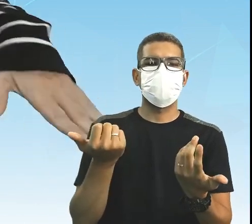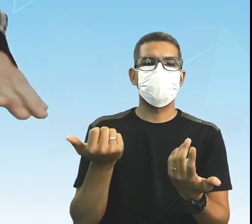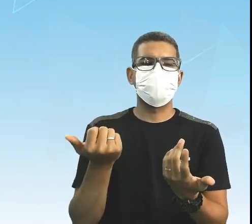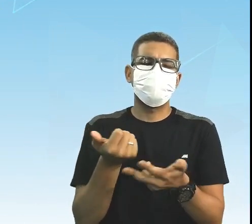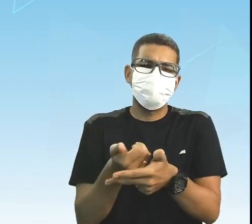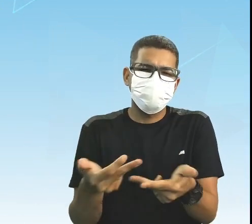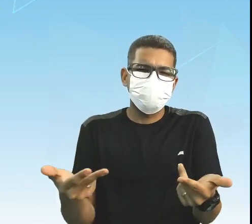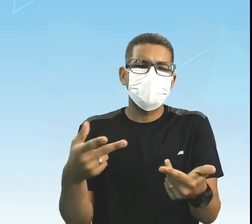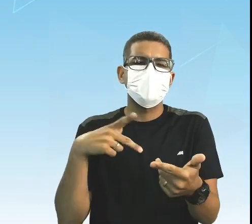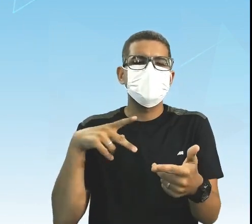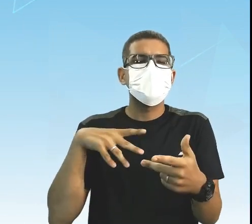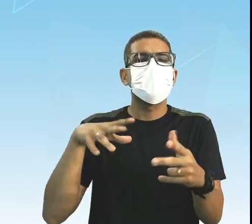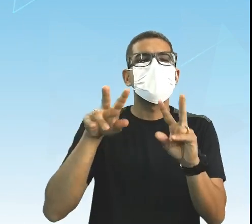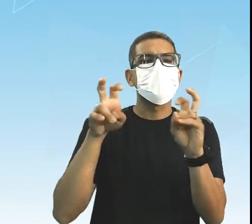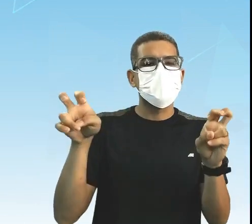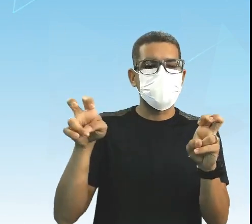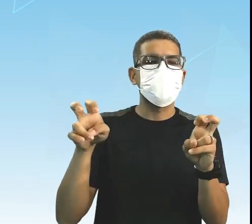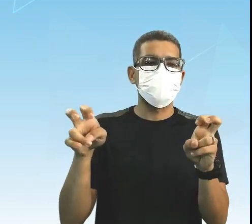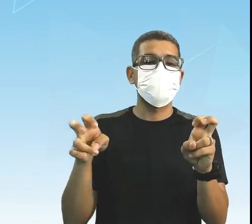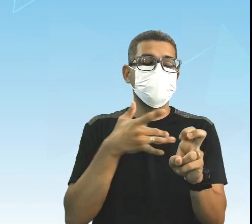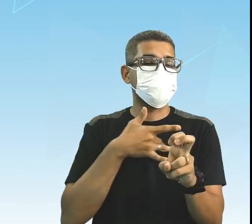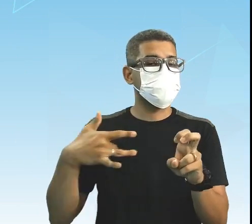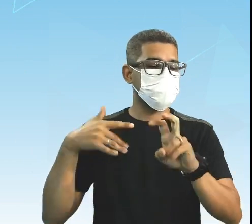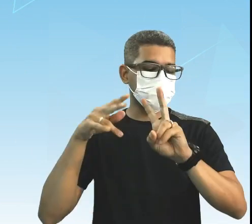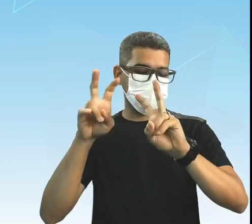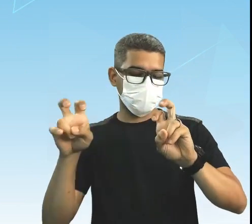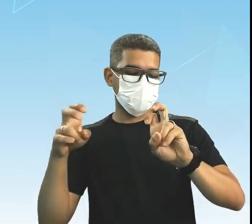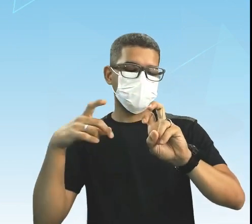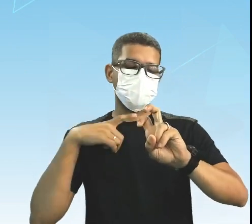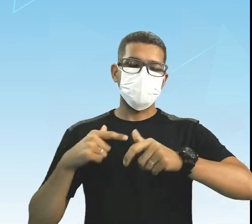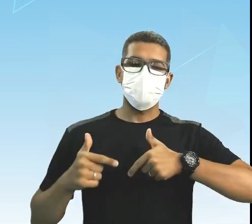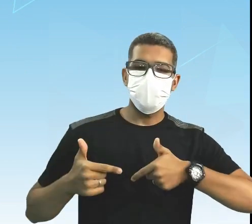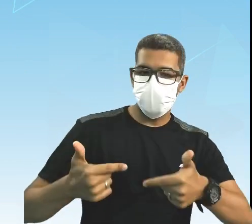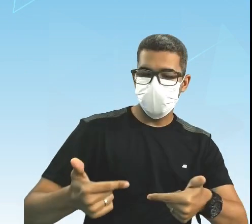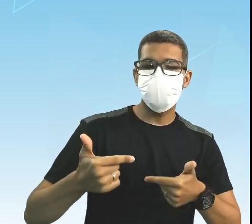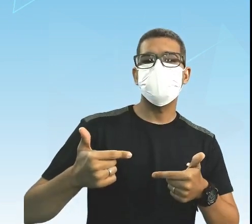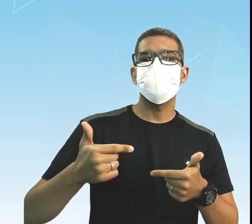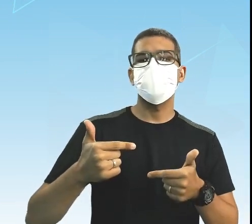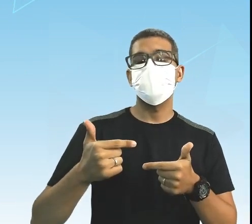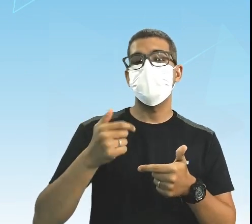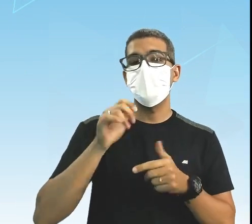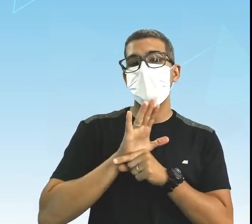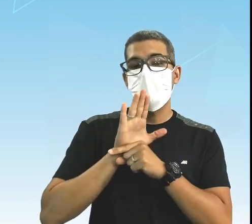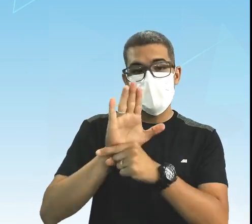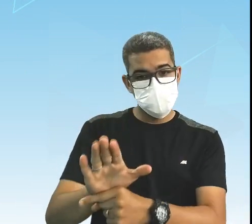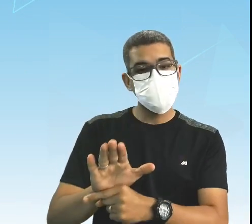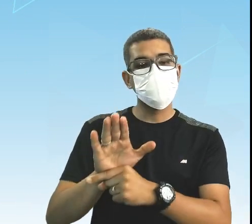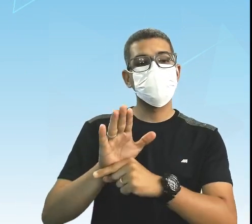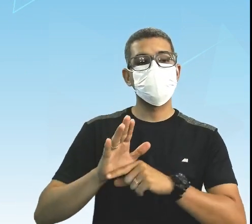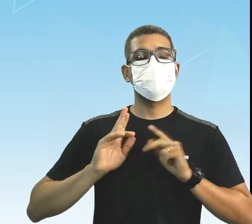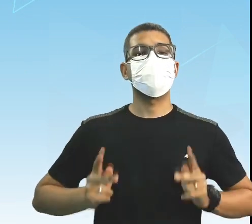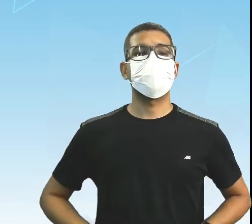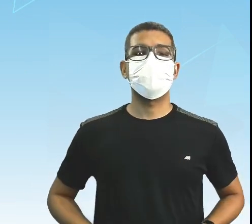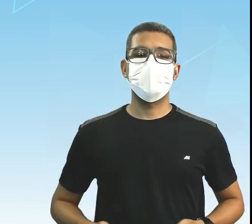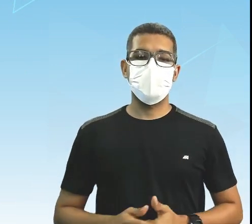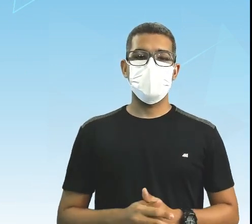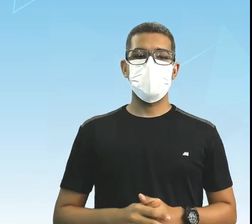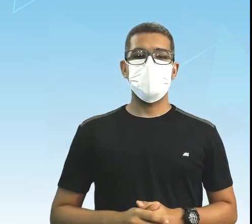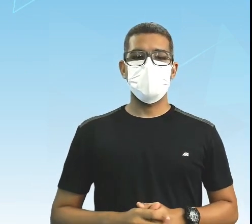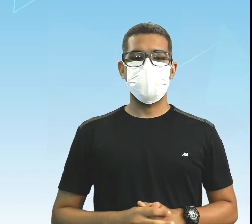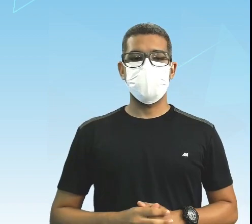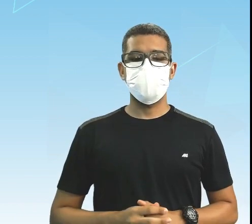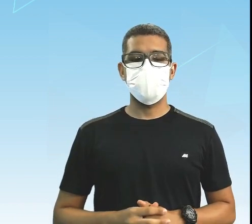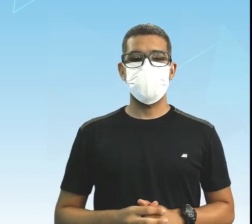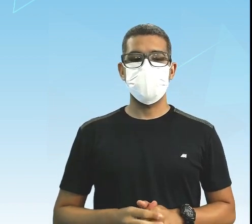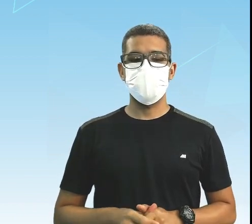estão envolvidos na área de saúde, promover ações que vão beneficiar os cidadãos dentro da área da saúde. Na